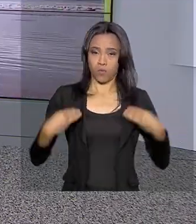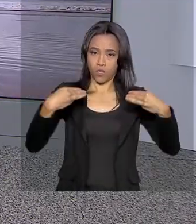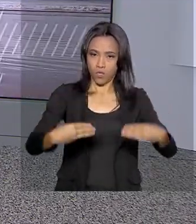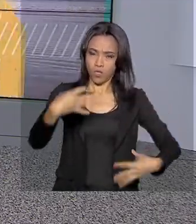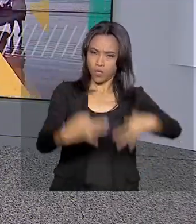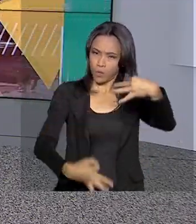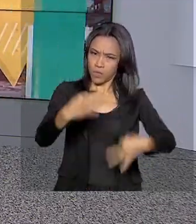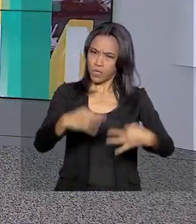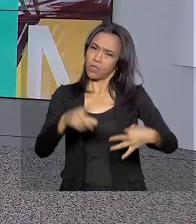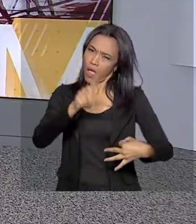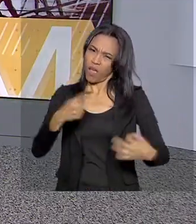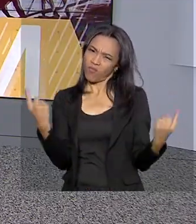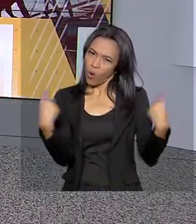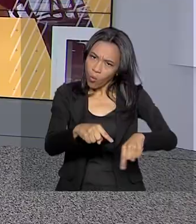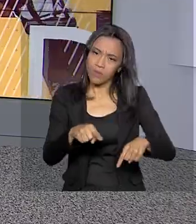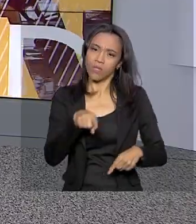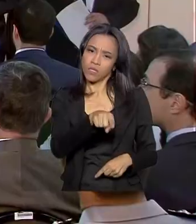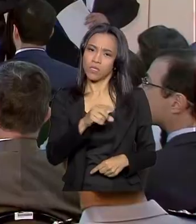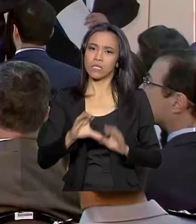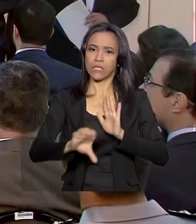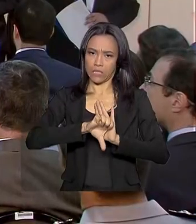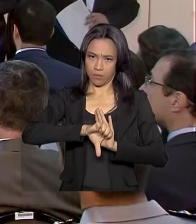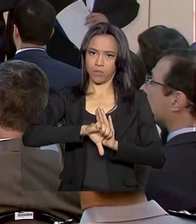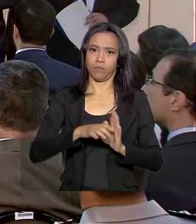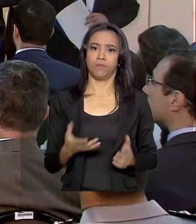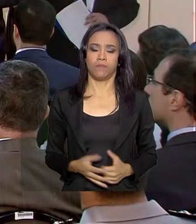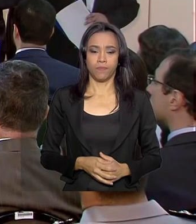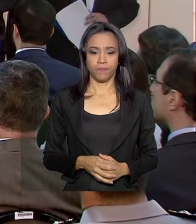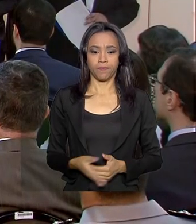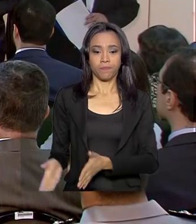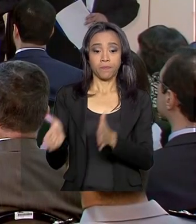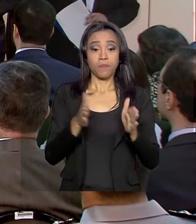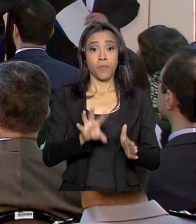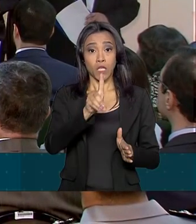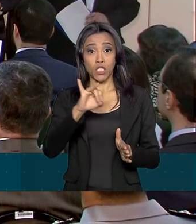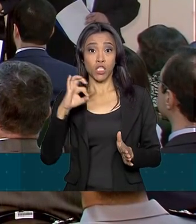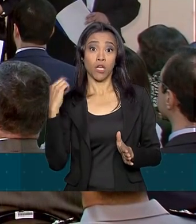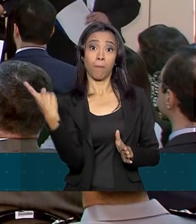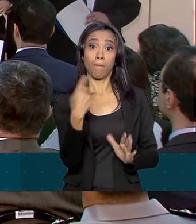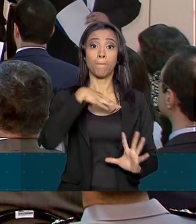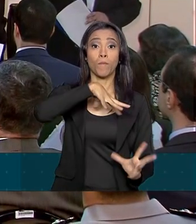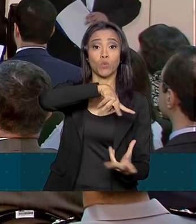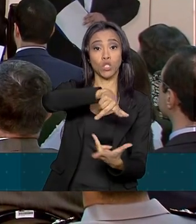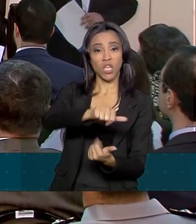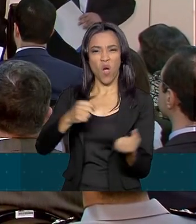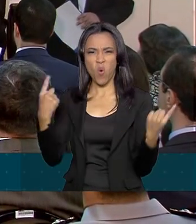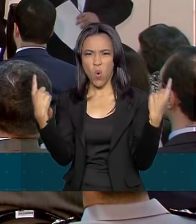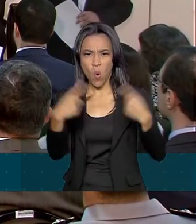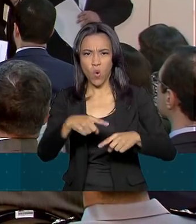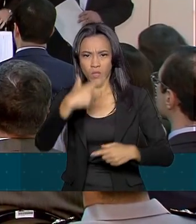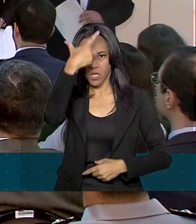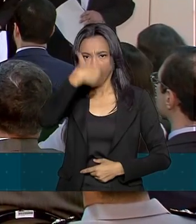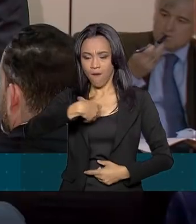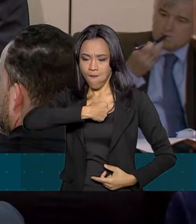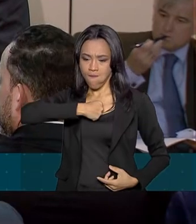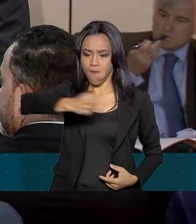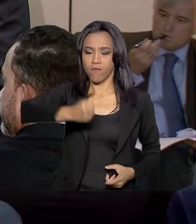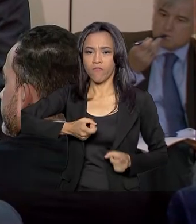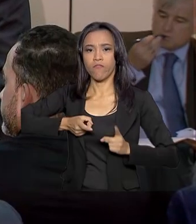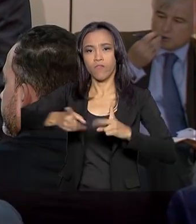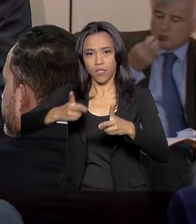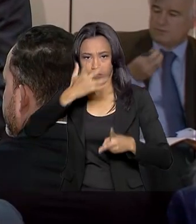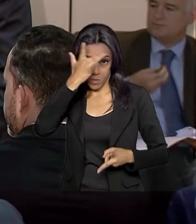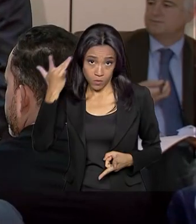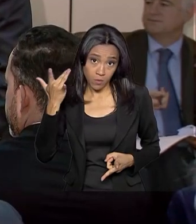reforçar o combate a esse tipo de crime. No Dia Mundial de Enfrentamento ao Tráfico de Pessoas, o